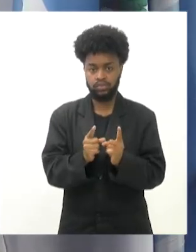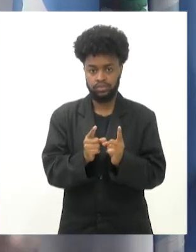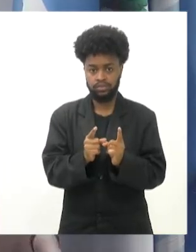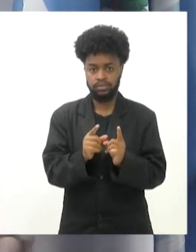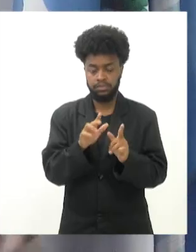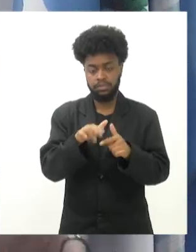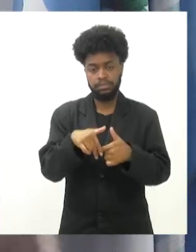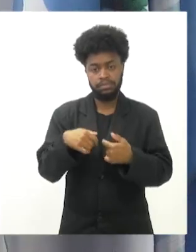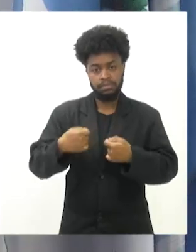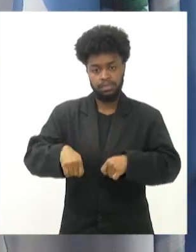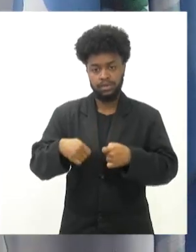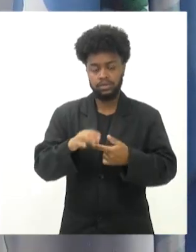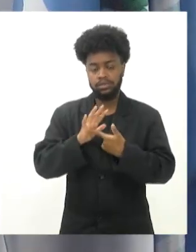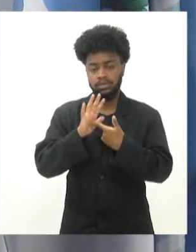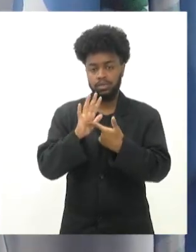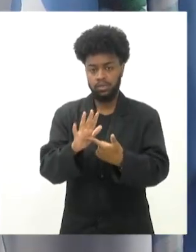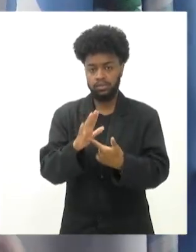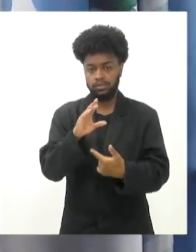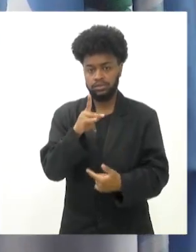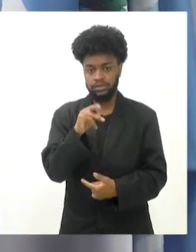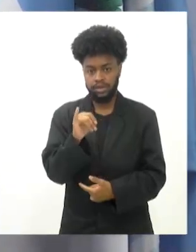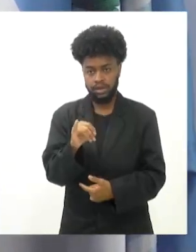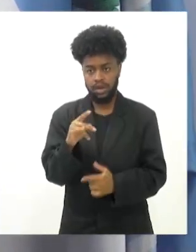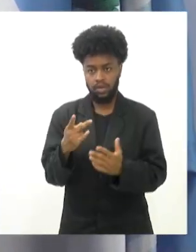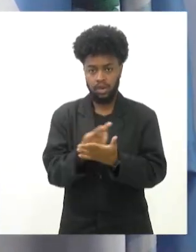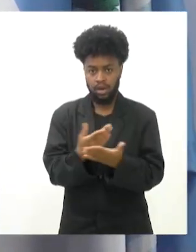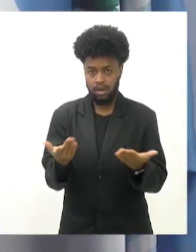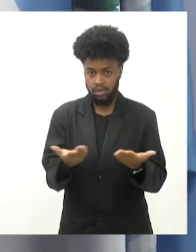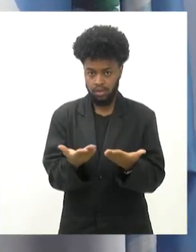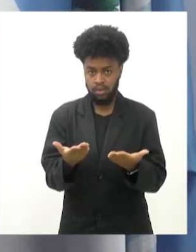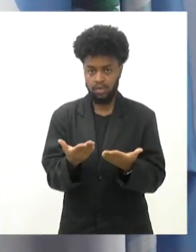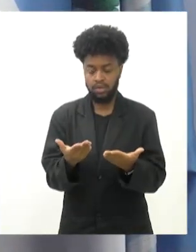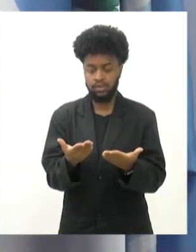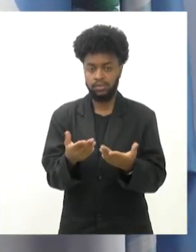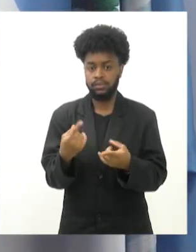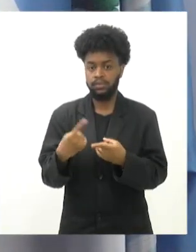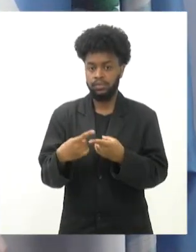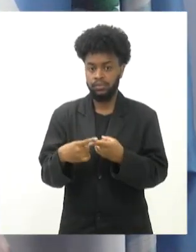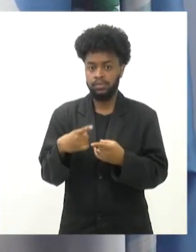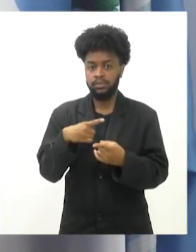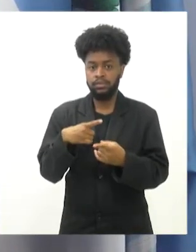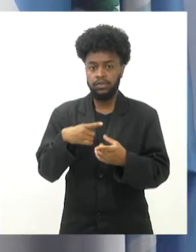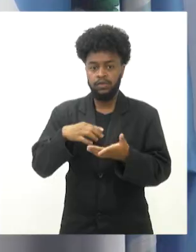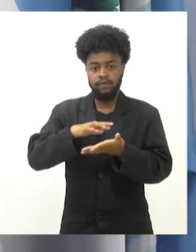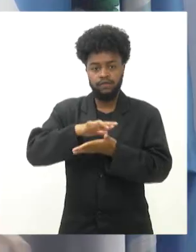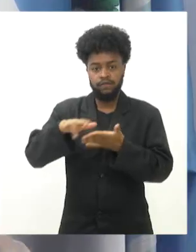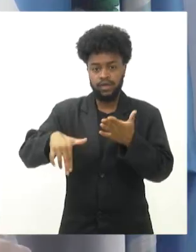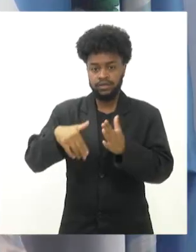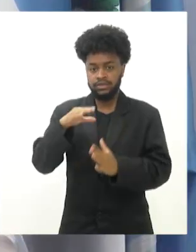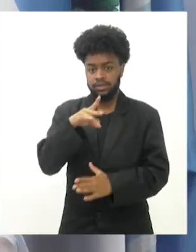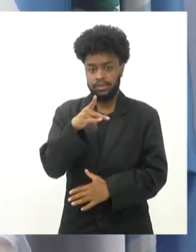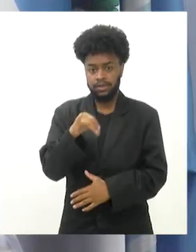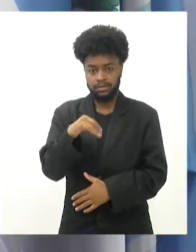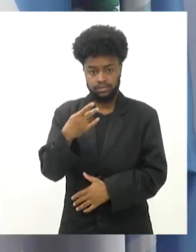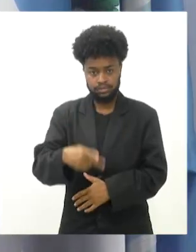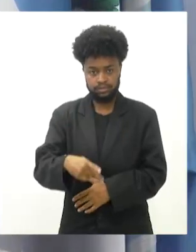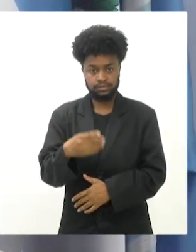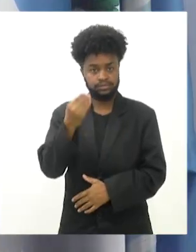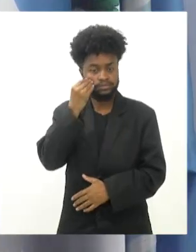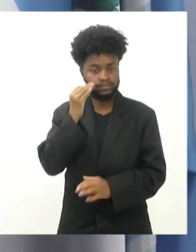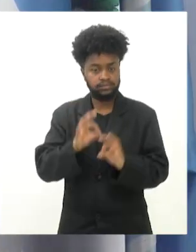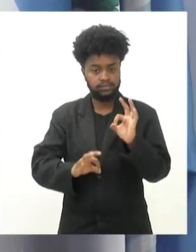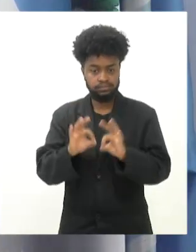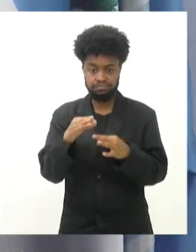à necessidade de apresentarmos, e essa CPI está acontecendo agora, porque há uma fila de CPIs na casa e a gente não